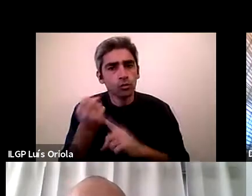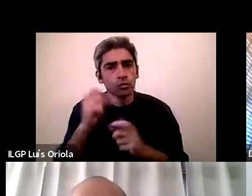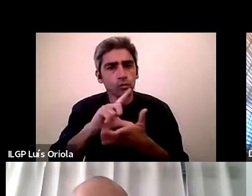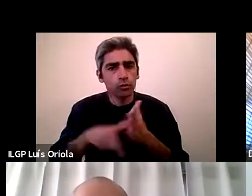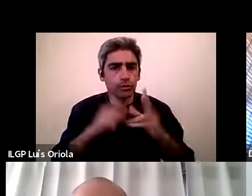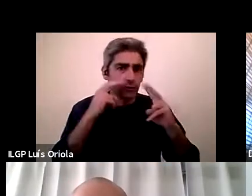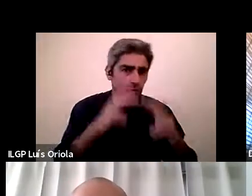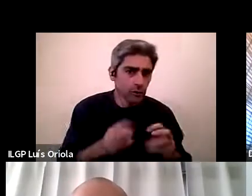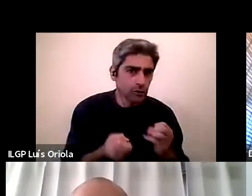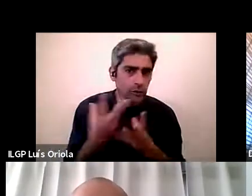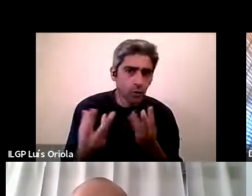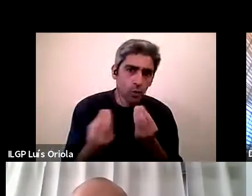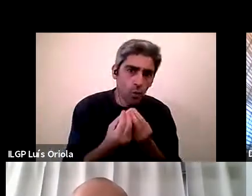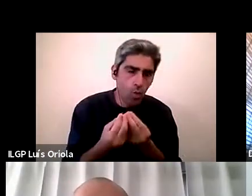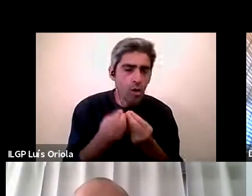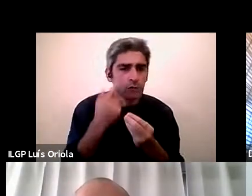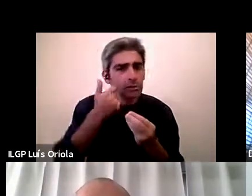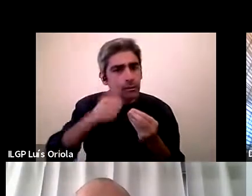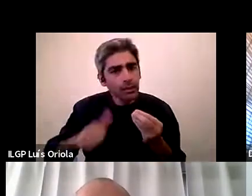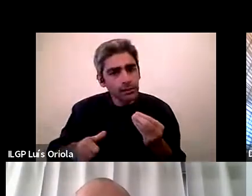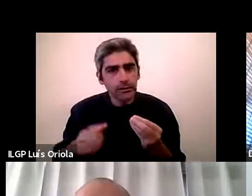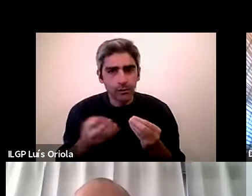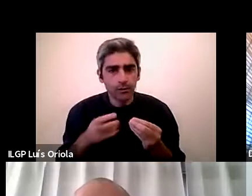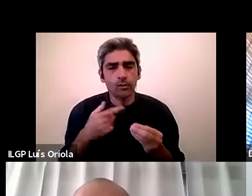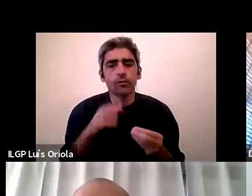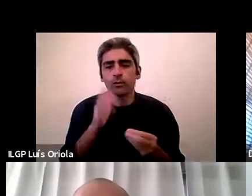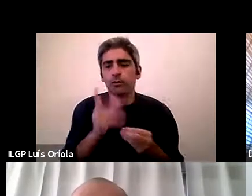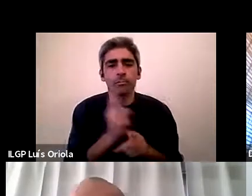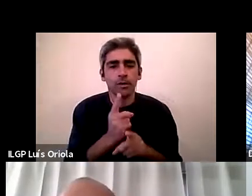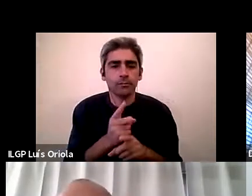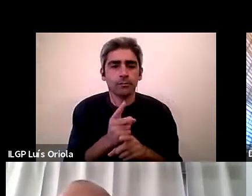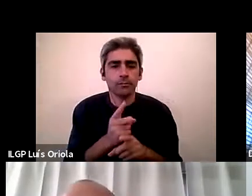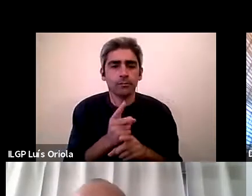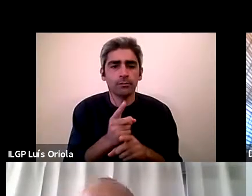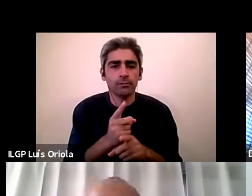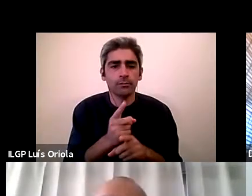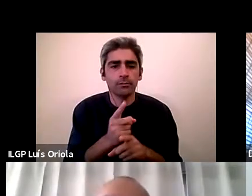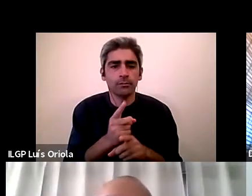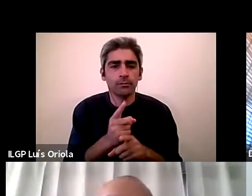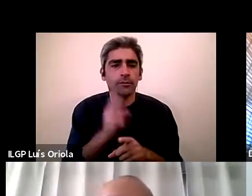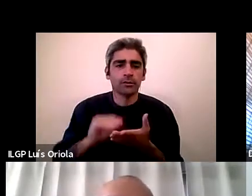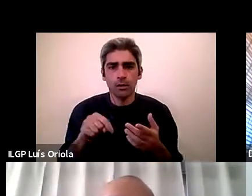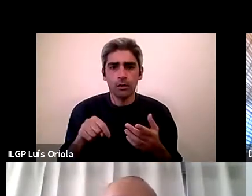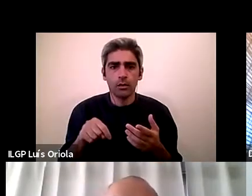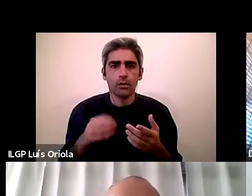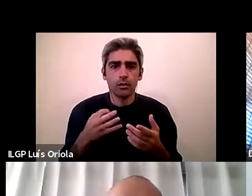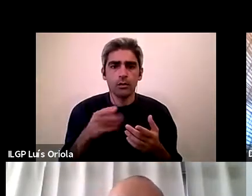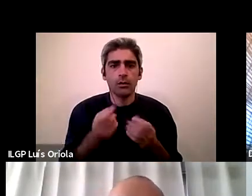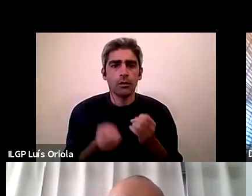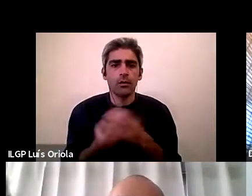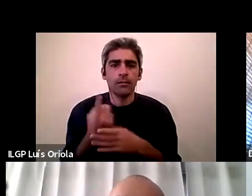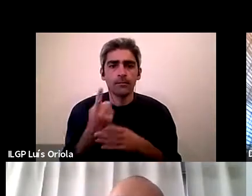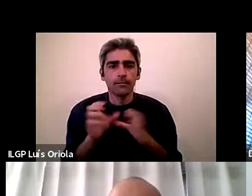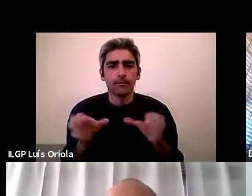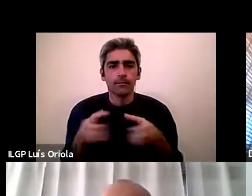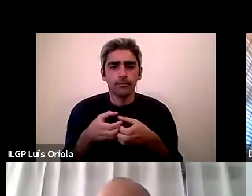investigação, co-criação e experimentação. Também, como disse a senhora Secretária de Estado, em boa hora se constituiu um